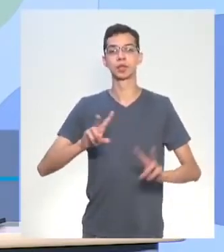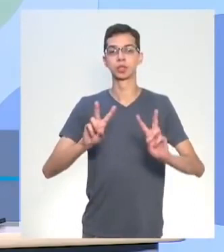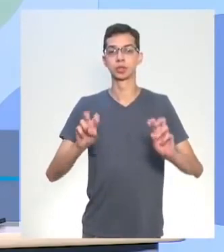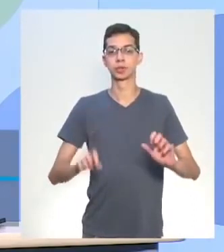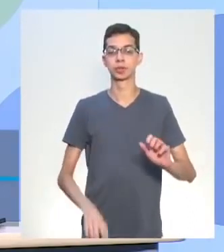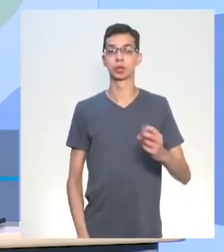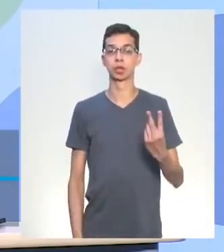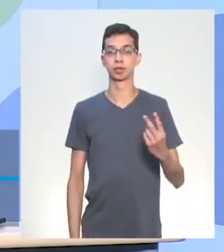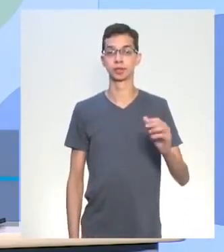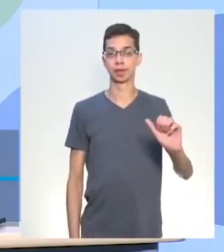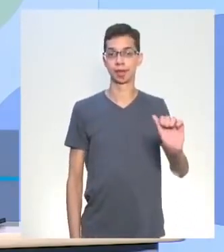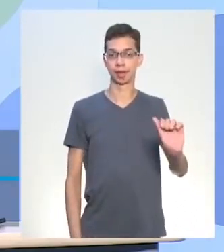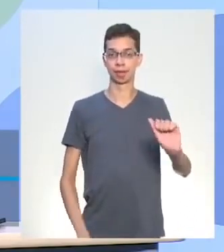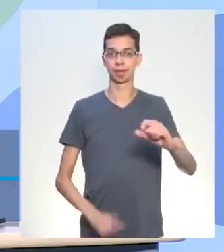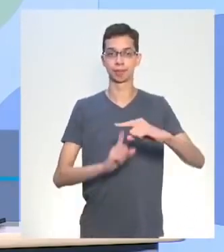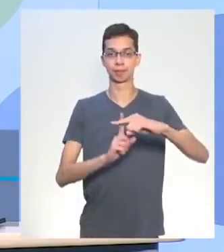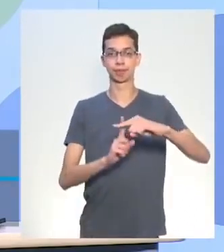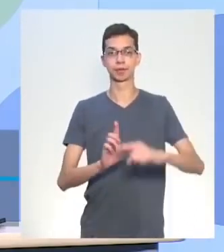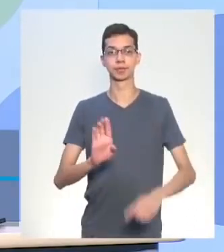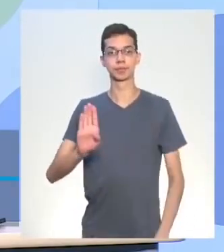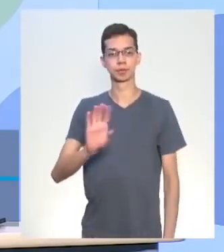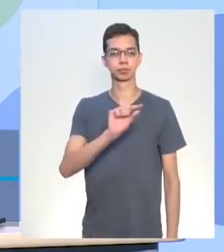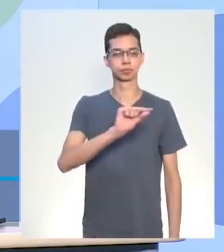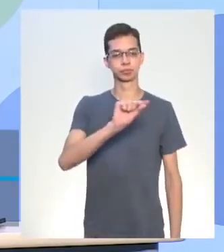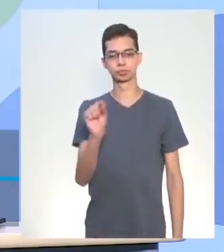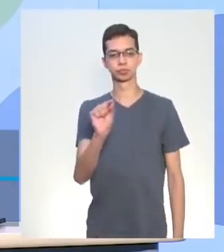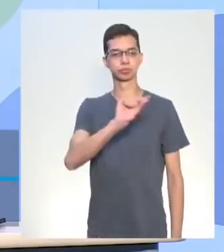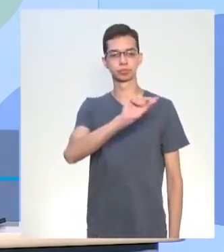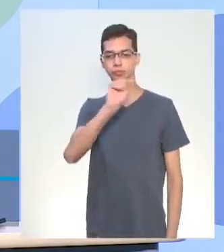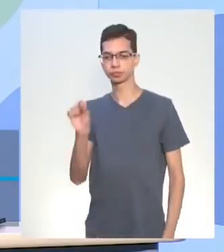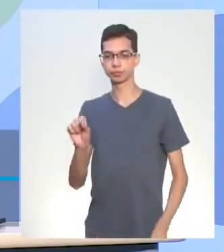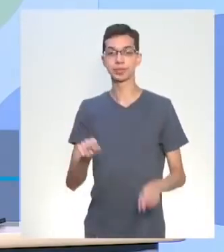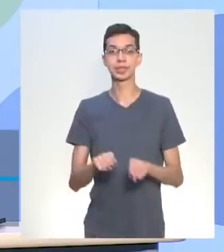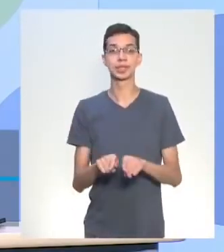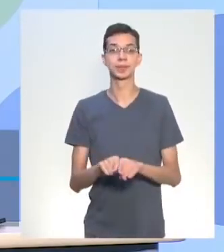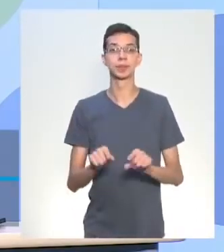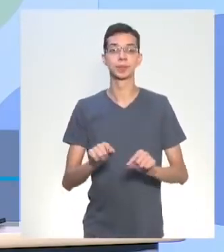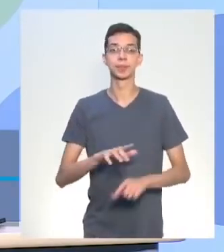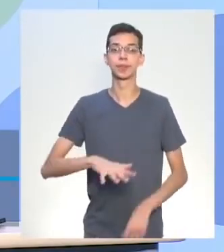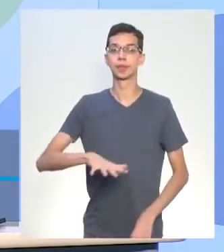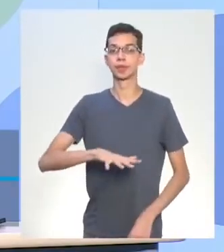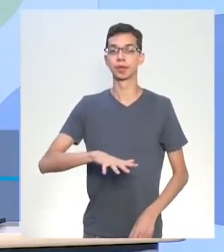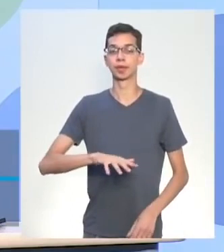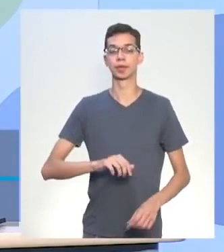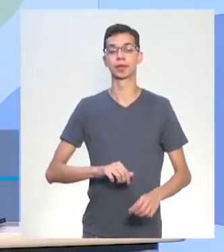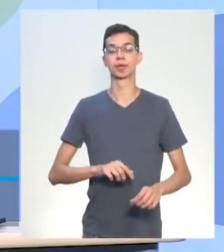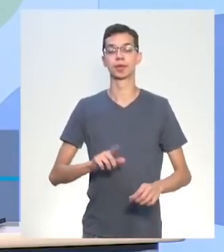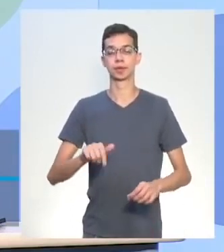2A mais B, né? Fazer uma distributivazinha lá, tá? E a área A vezes